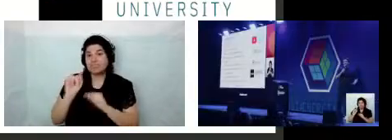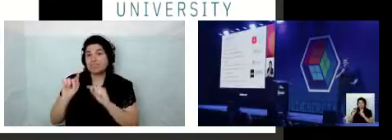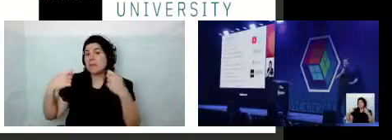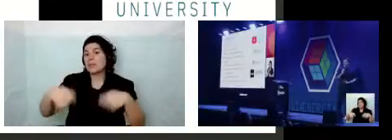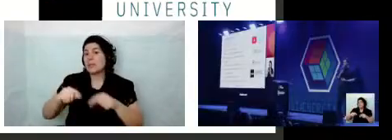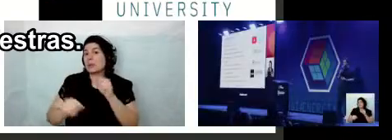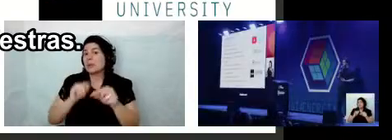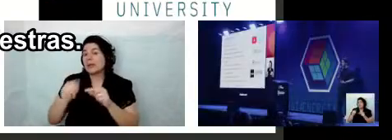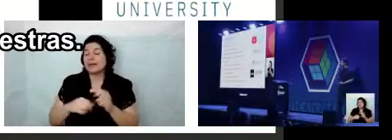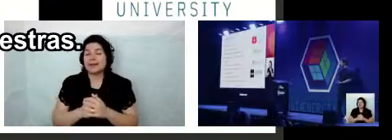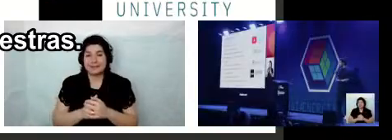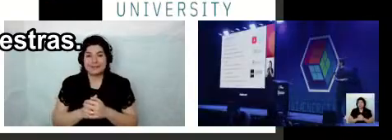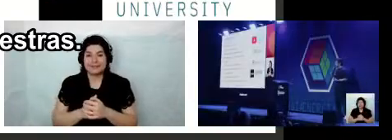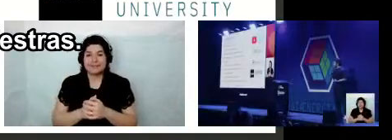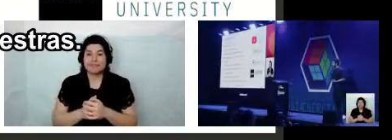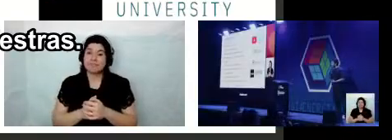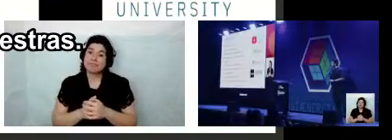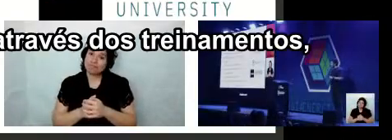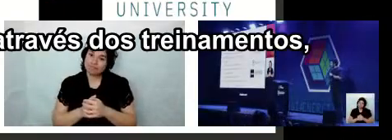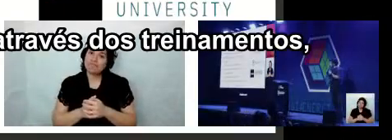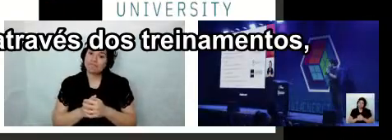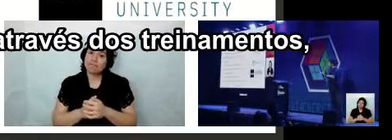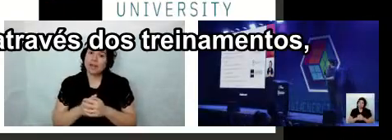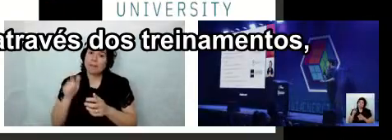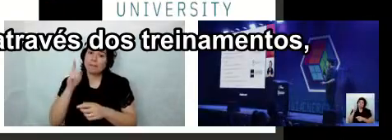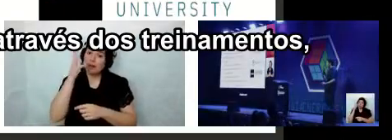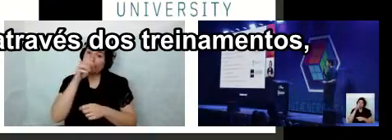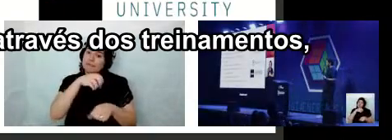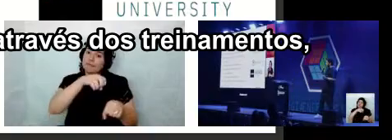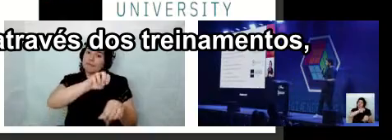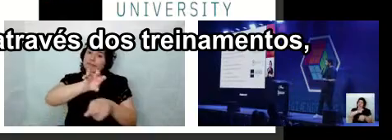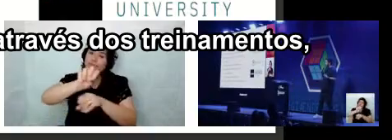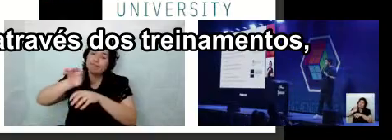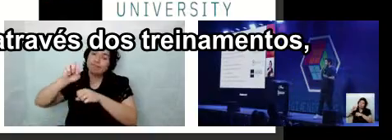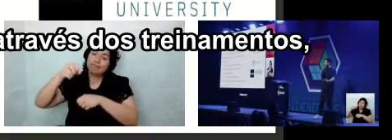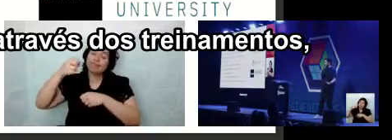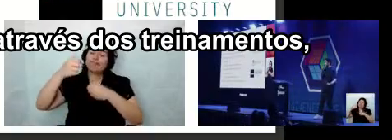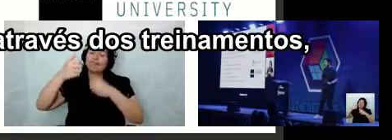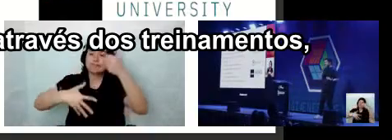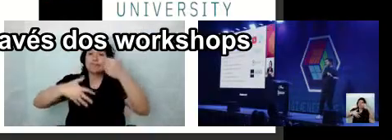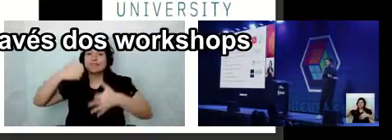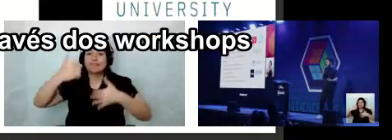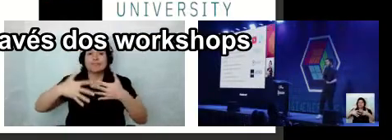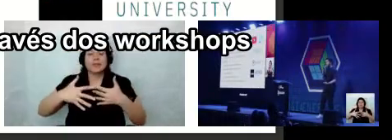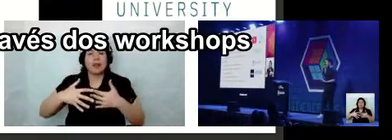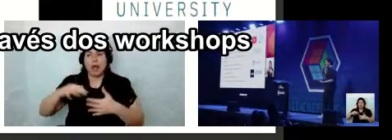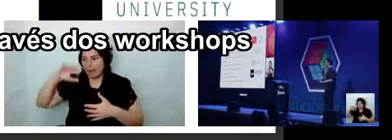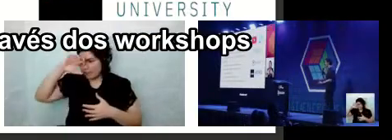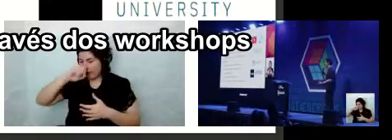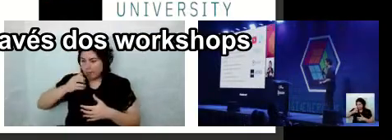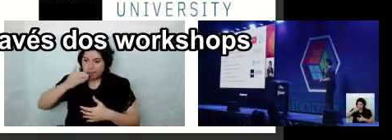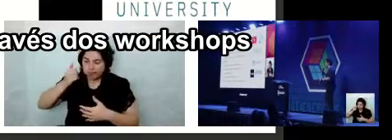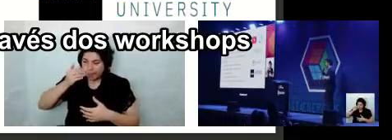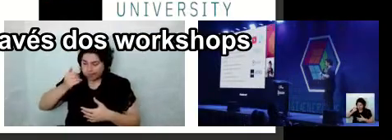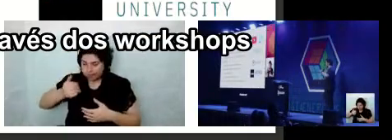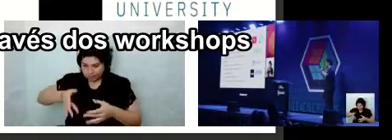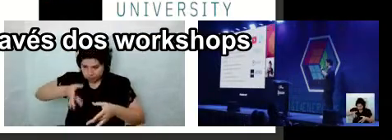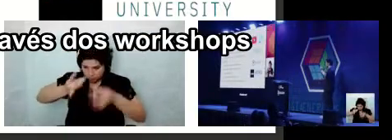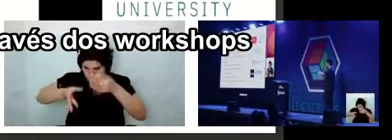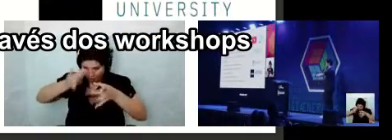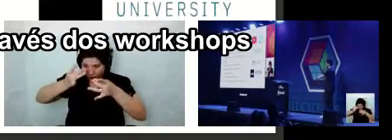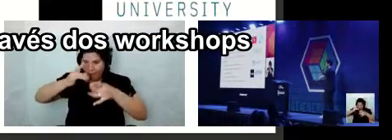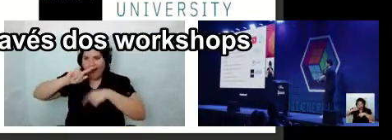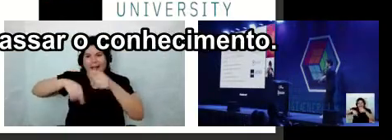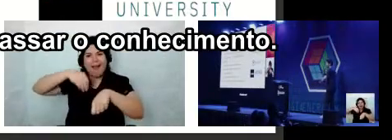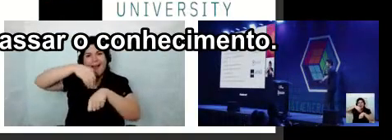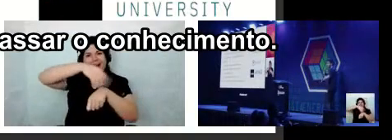fazer? Possivelmente ministrar palestras. Então, devolver o conteúdo que ele consumiu através dos treinamentos, devolver o conteúdo que ele consumiu através